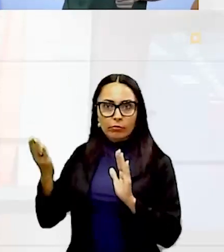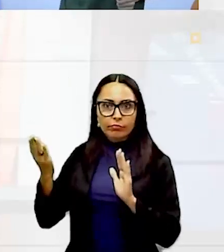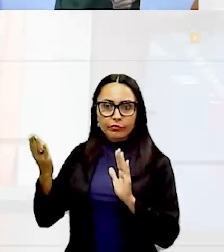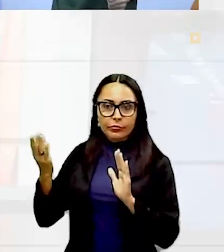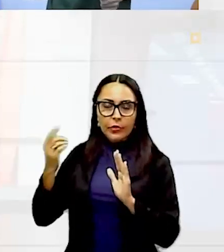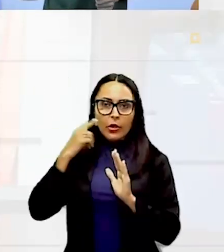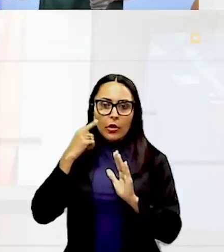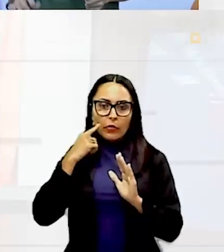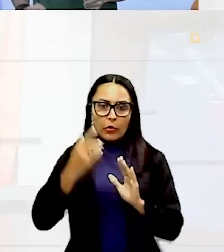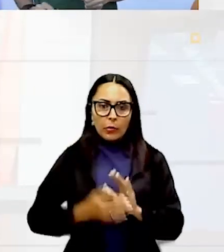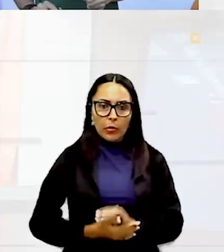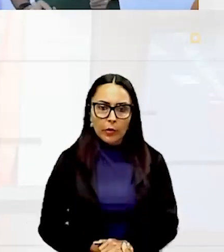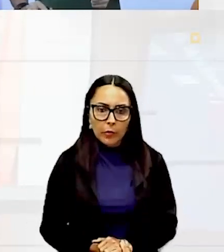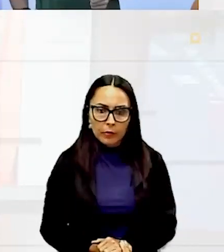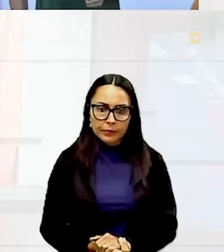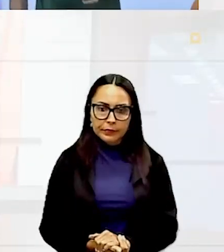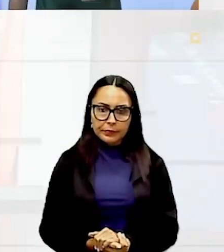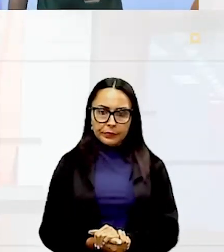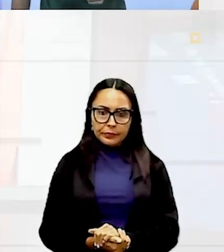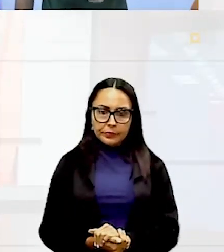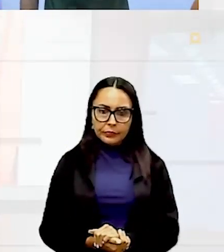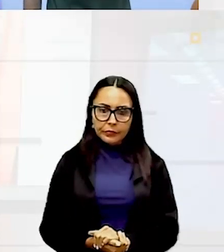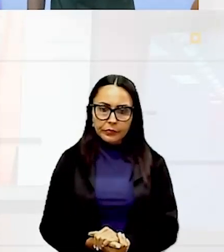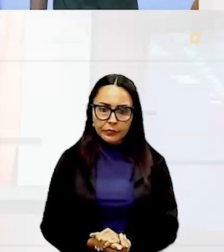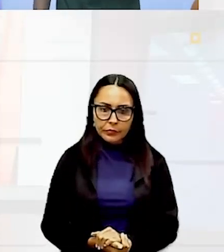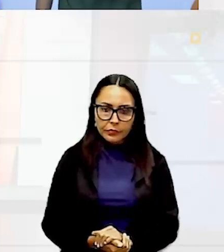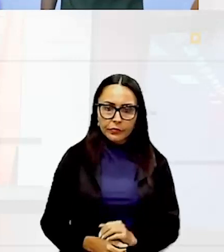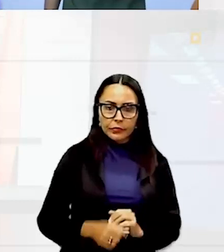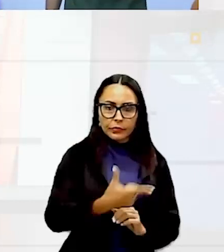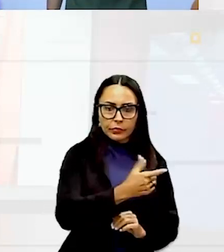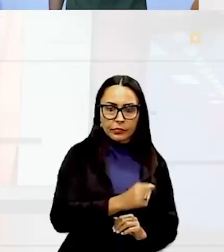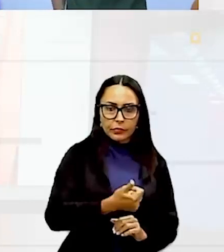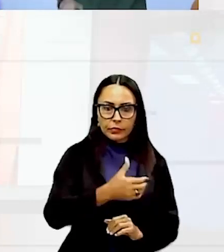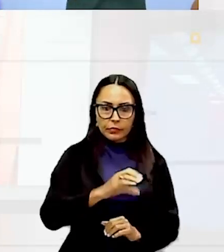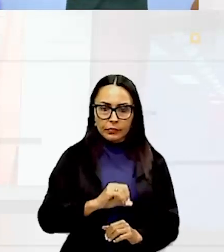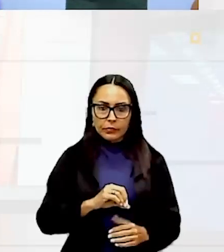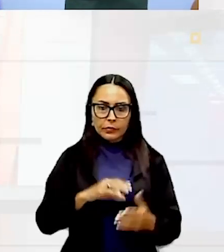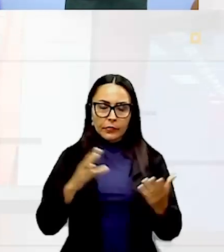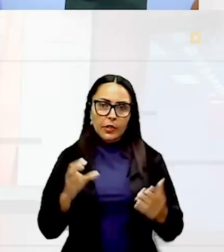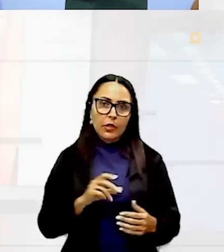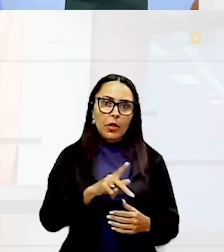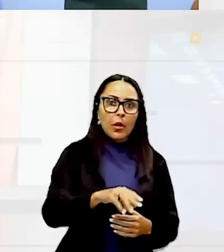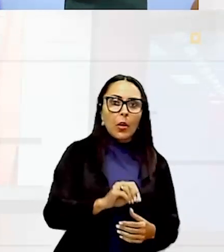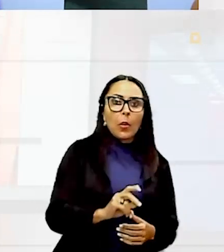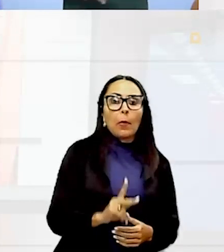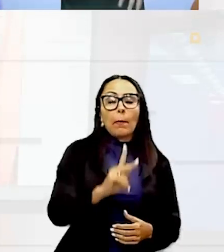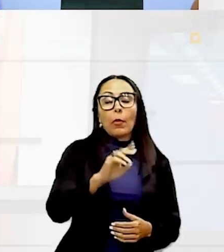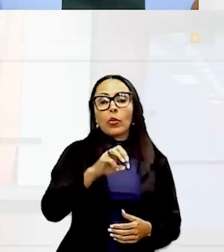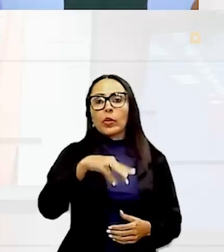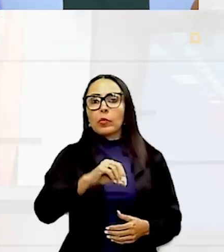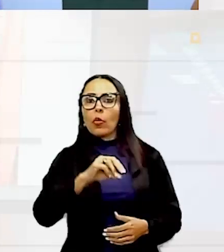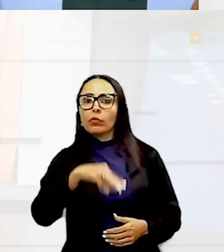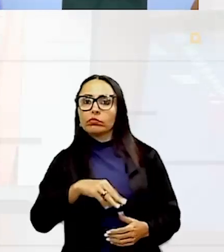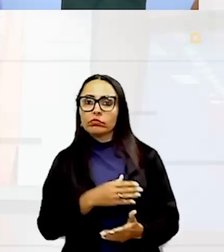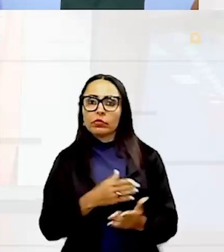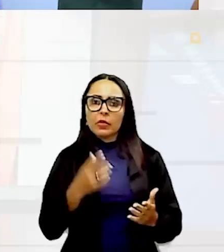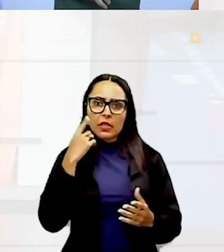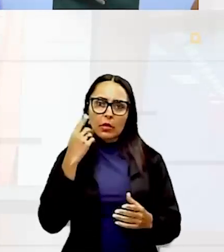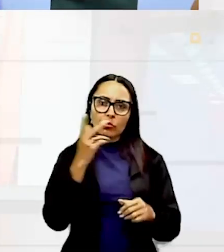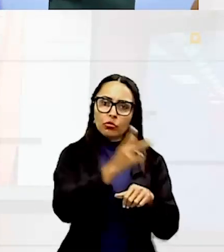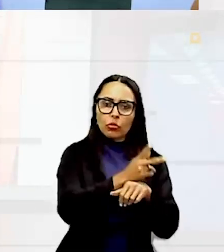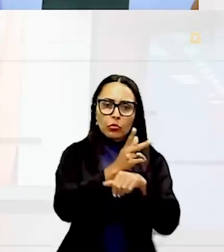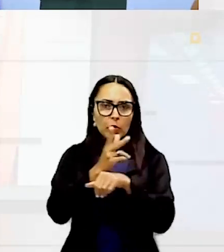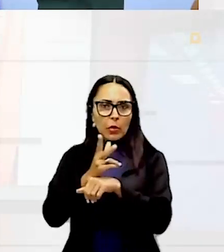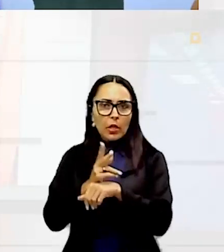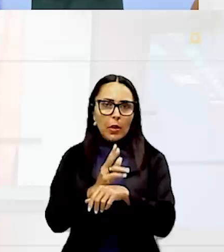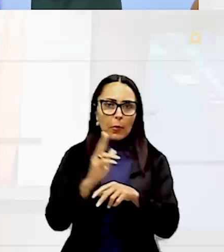o Pokémon White, de Nintendo, lançado em 2010, que apesar do jogo de câmera, do